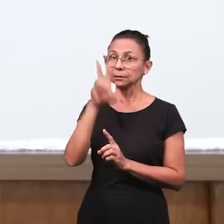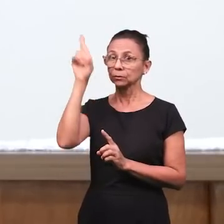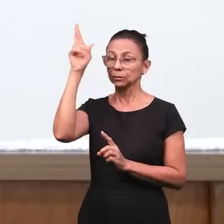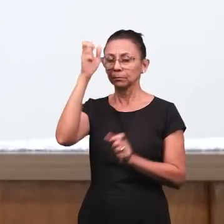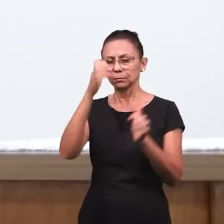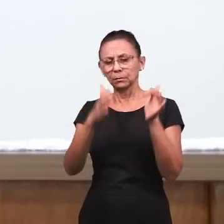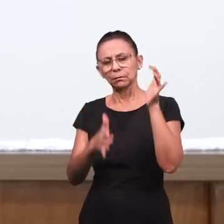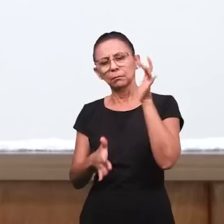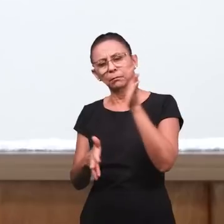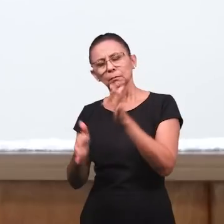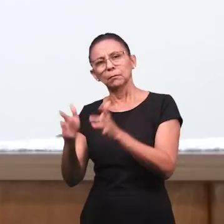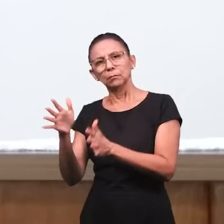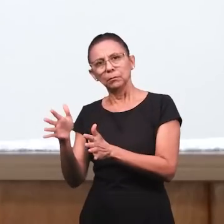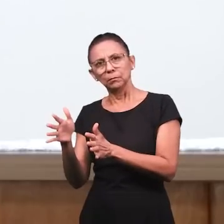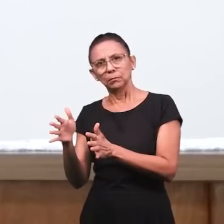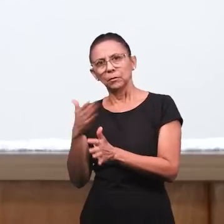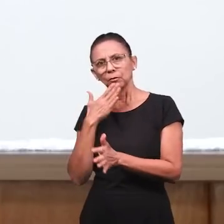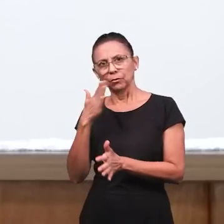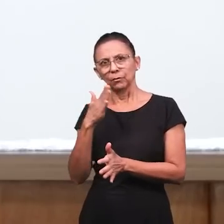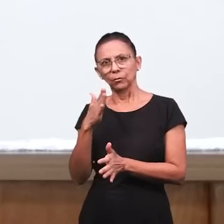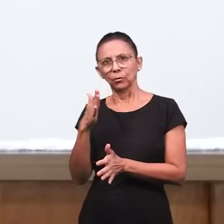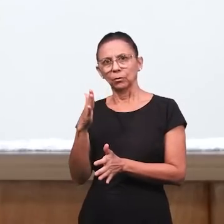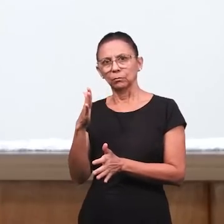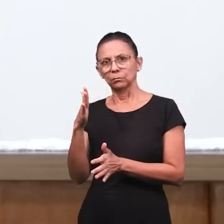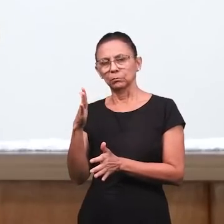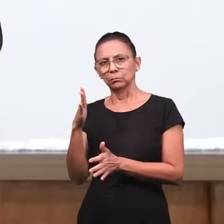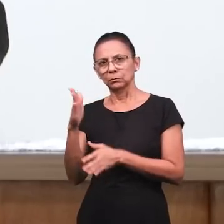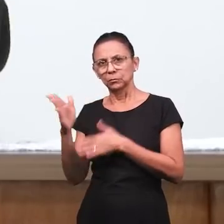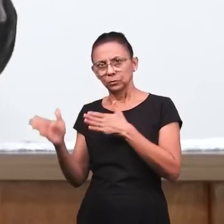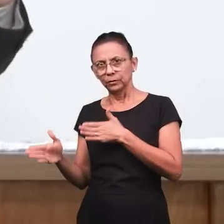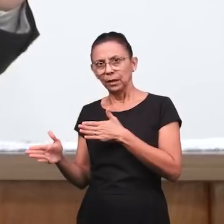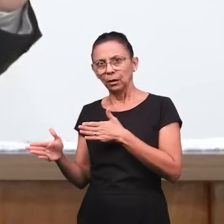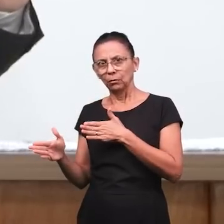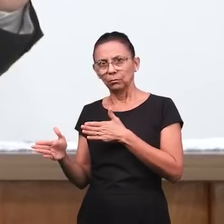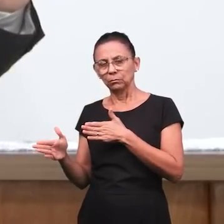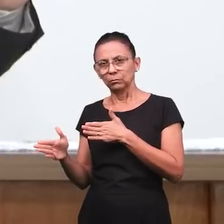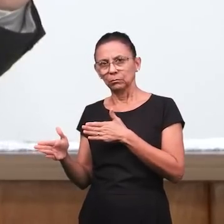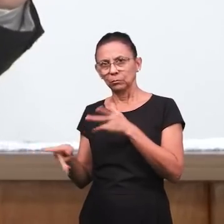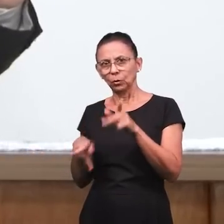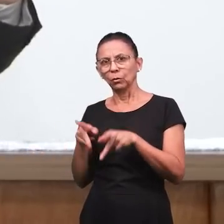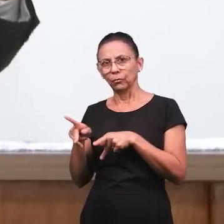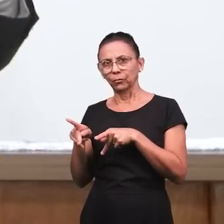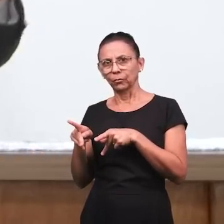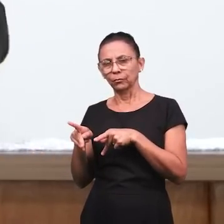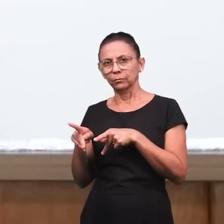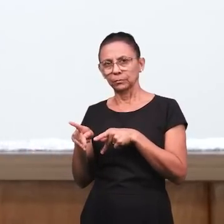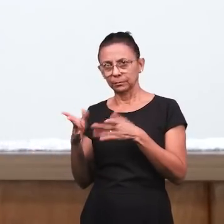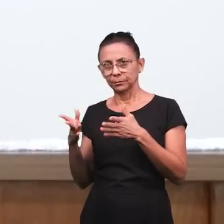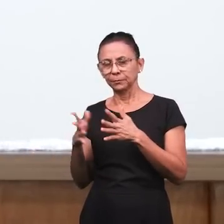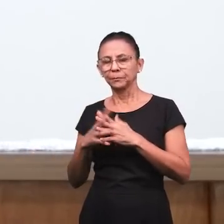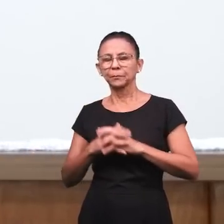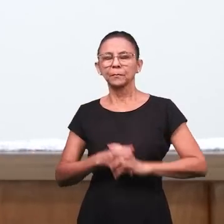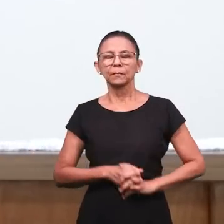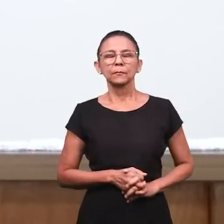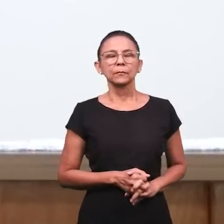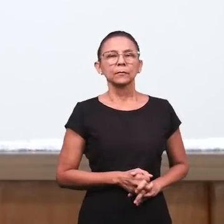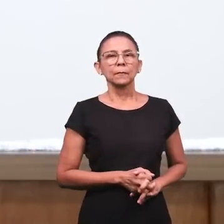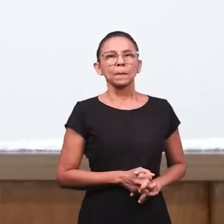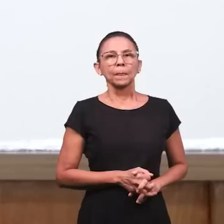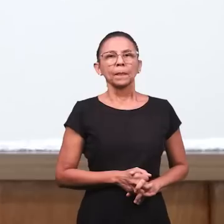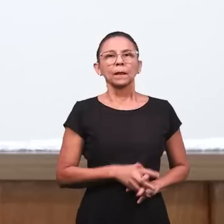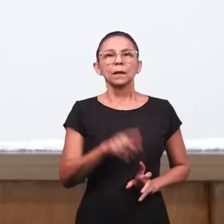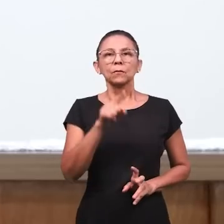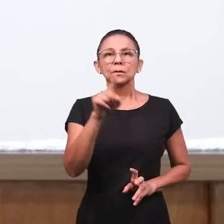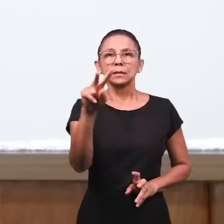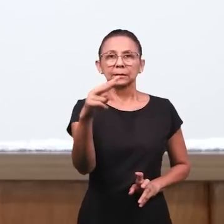graça. Então, há uma oportunidade para o homem ainda. Você que está nos ouvindo, não